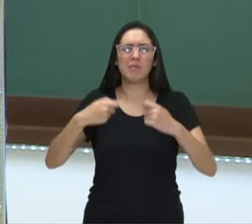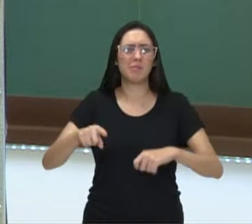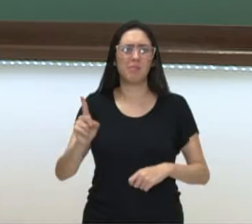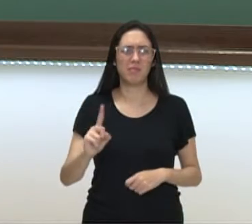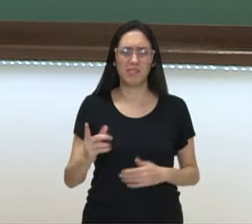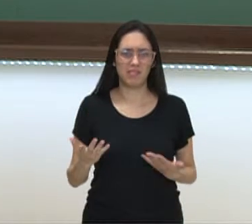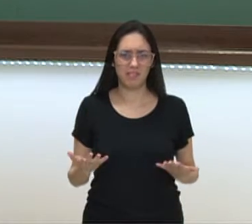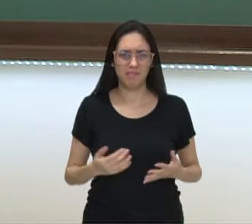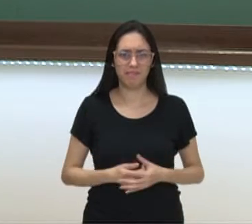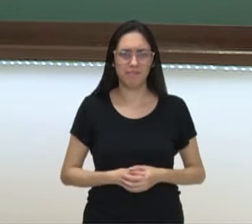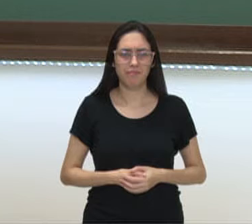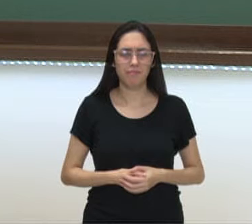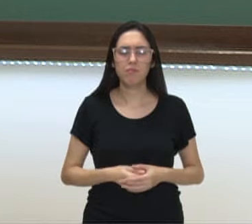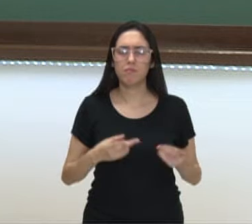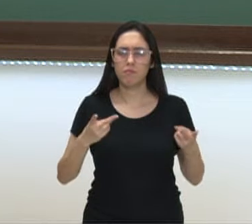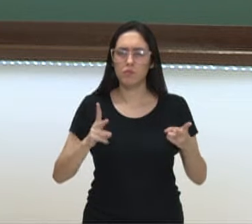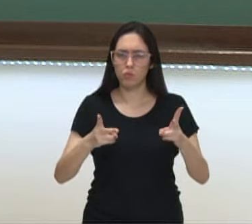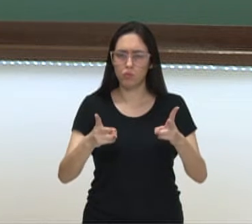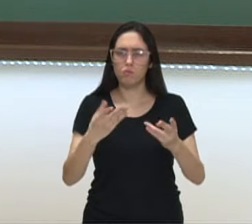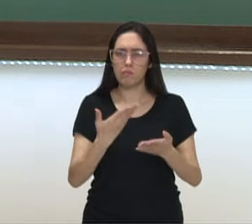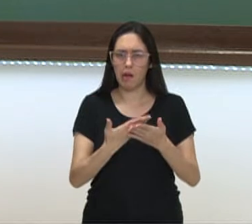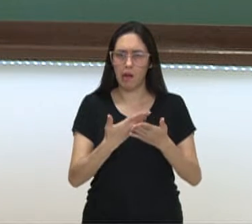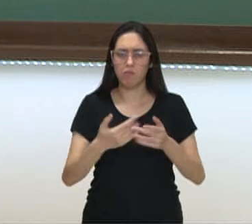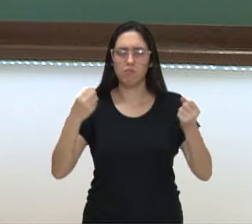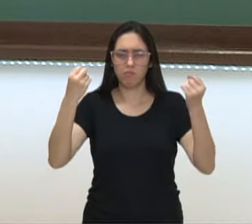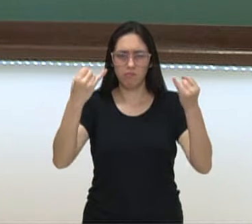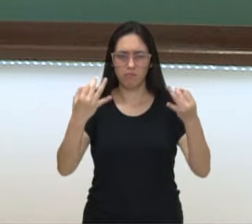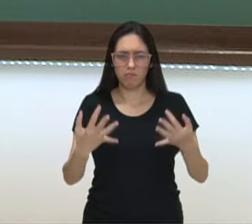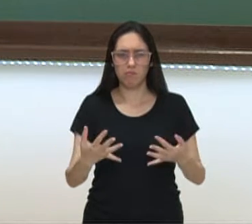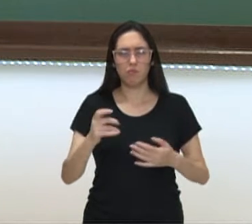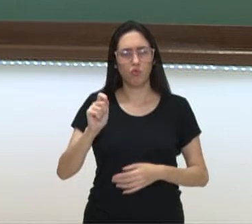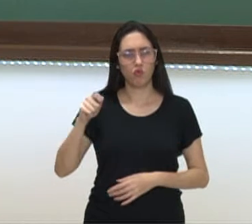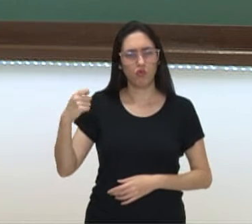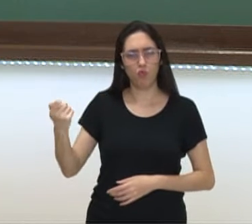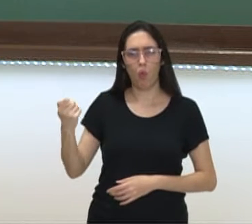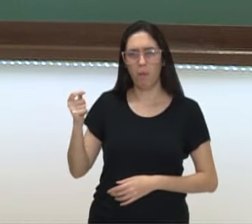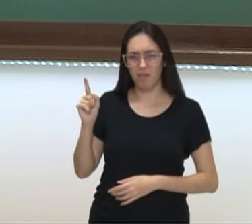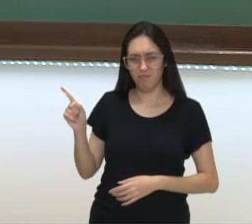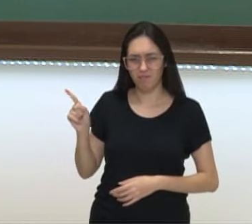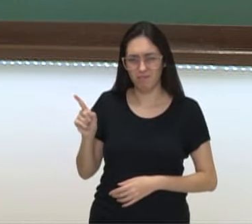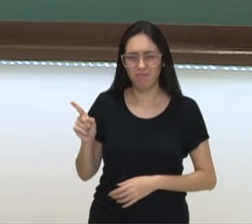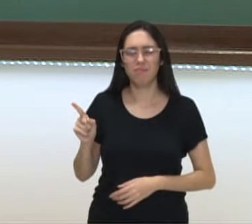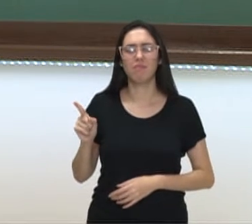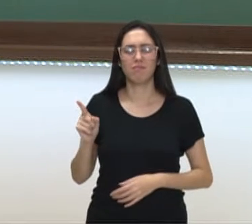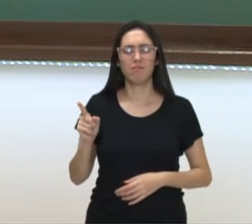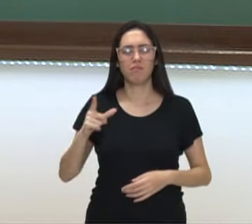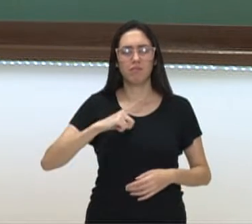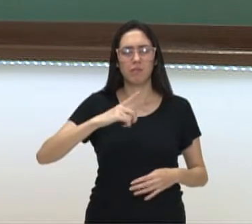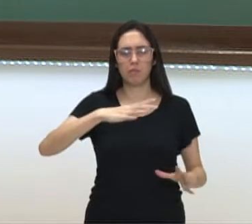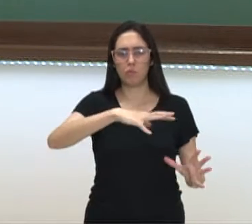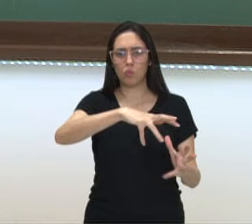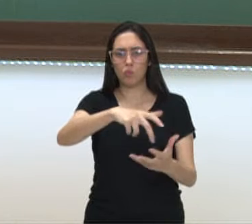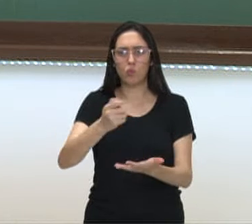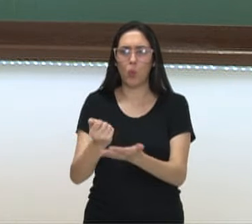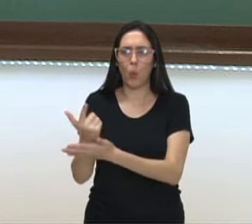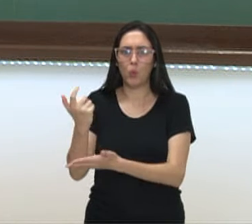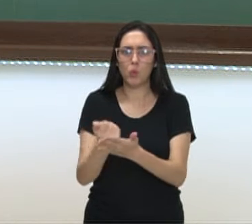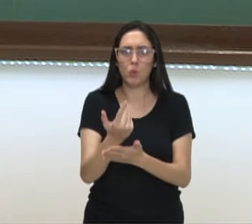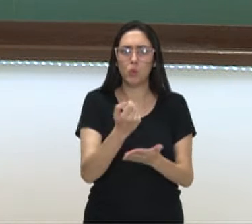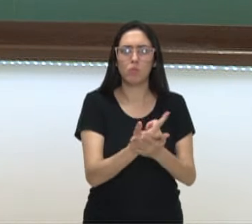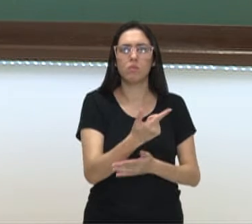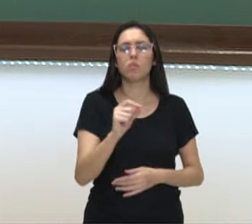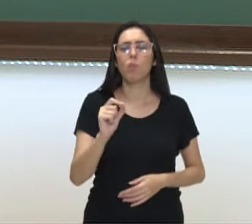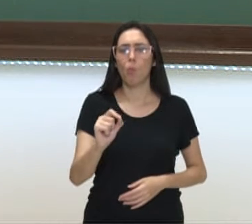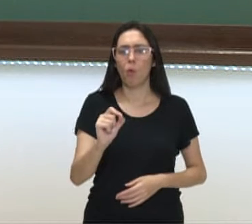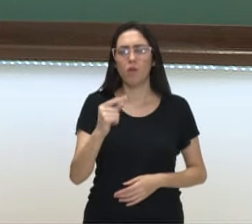desnecessário. Para a gente continuar a nossa aula falando a respeito desse mundo do consumo que nós vivemos, eu trago